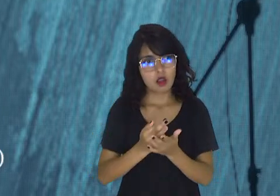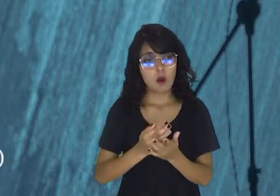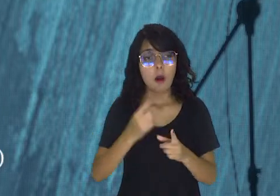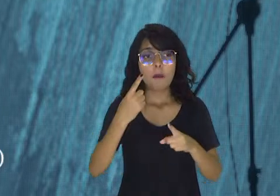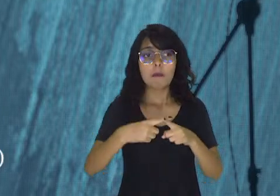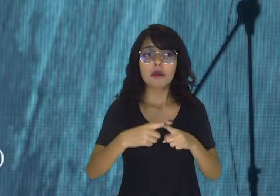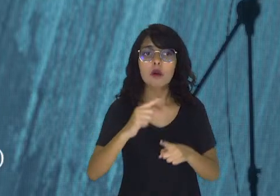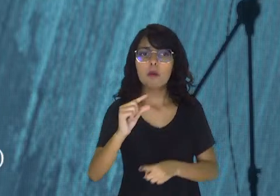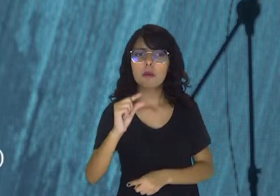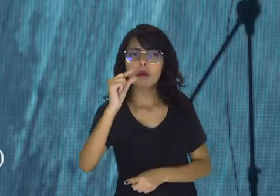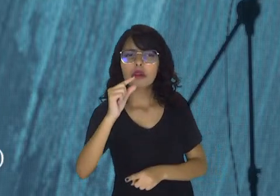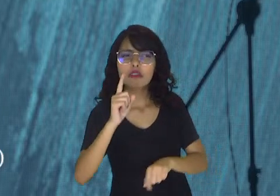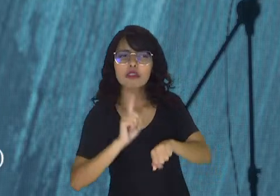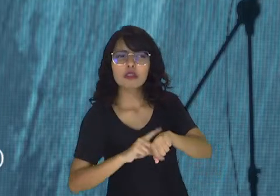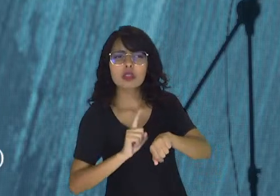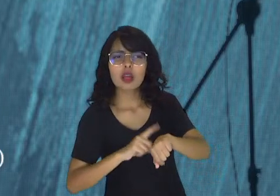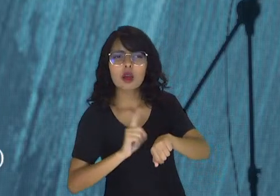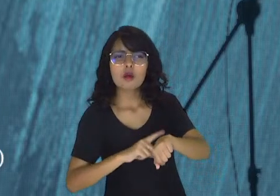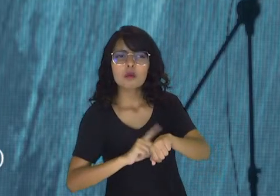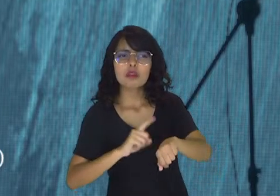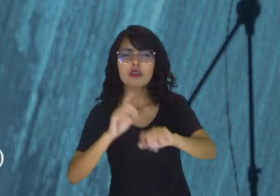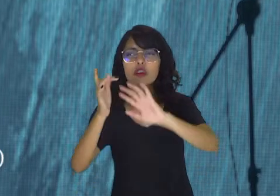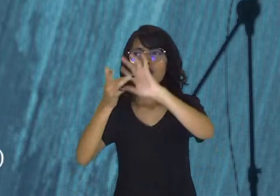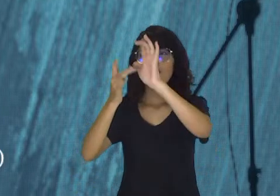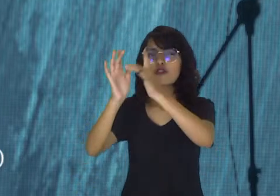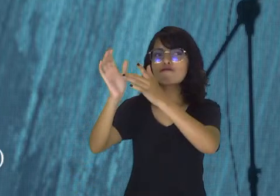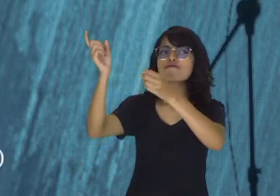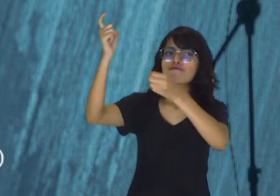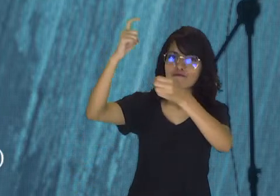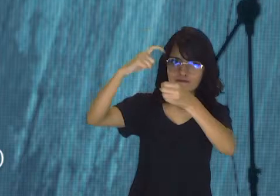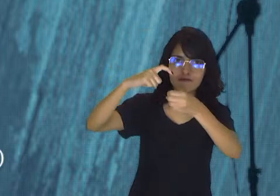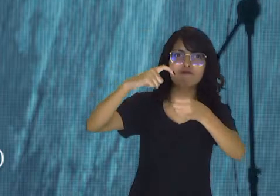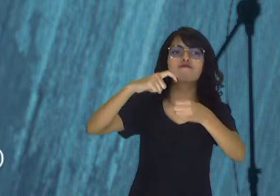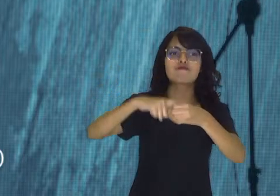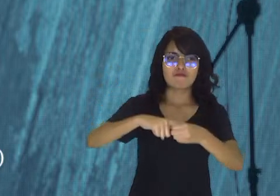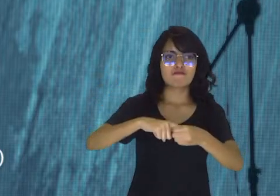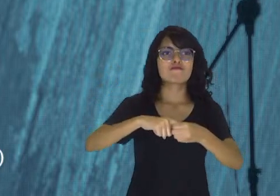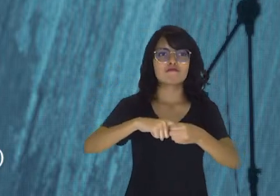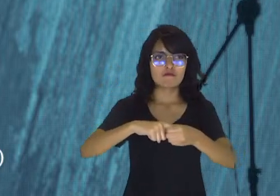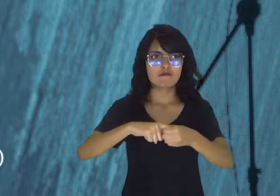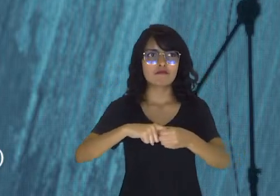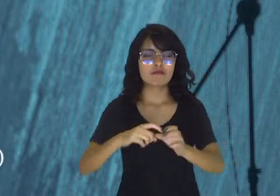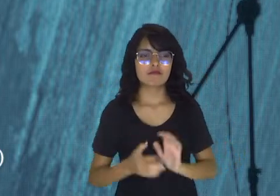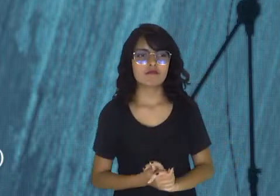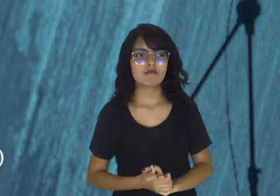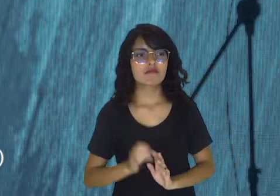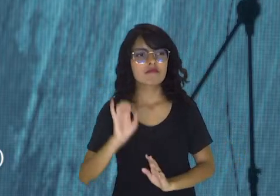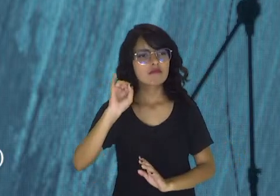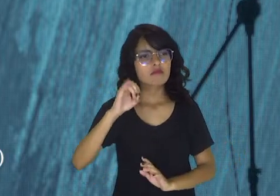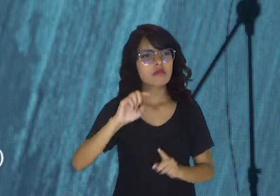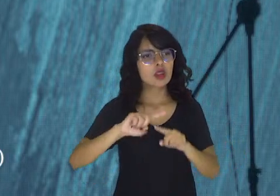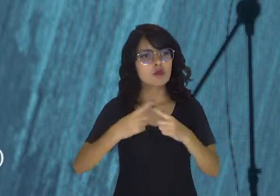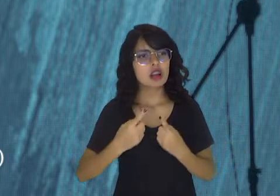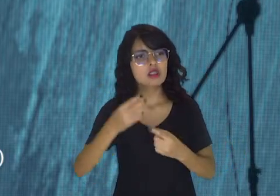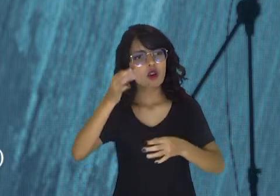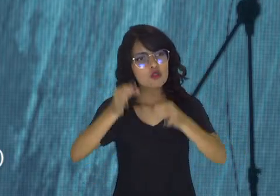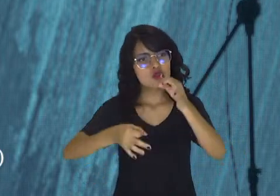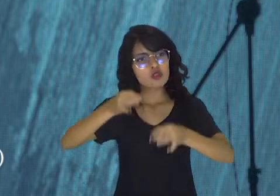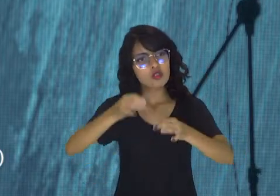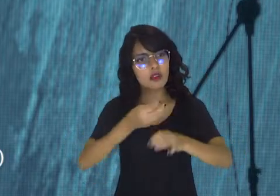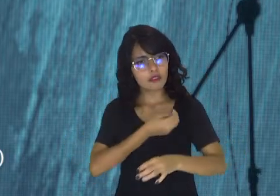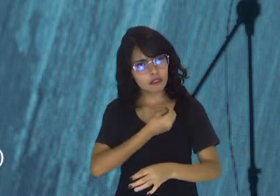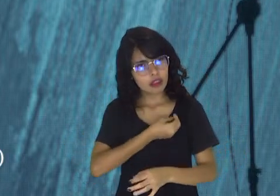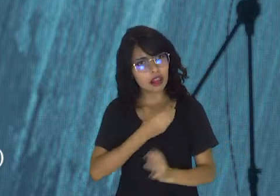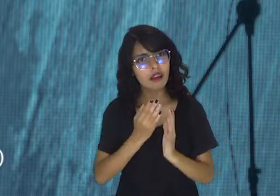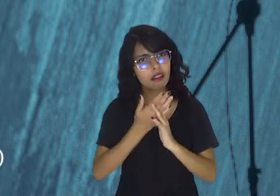vir virá, e não tardará. Mas o justo viverá da fé, e se